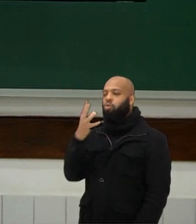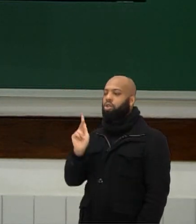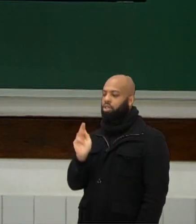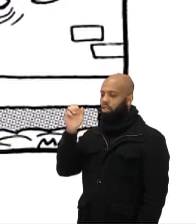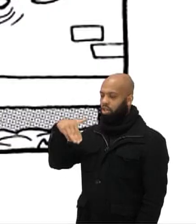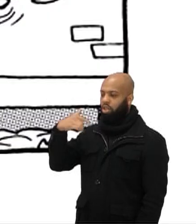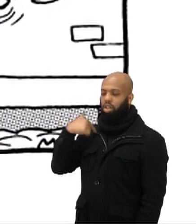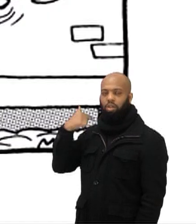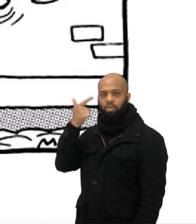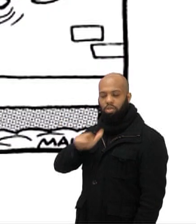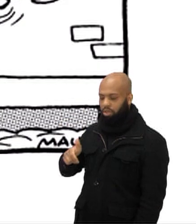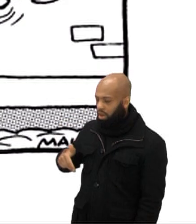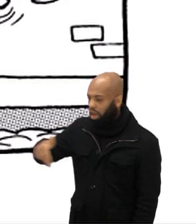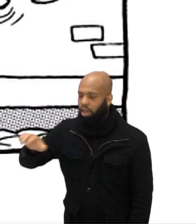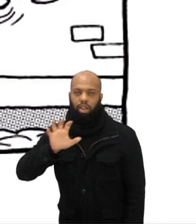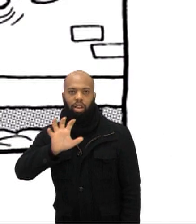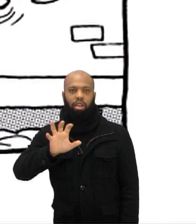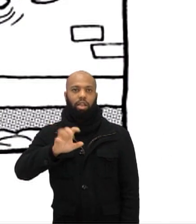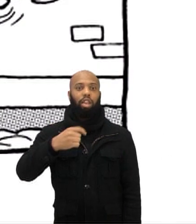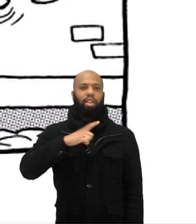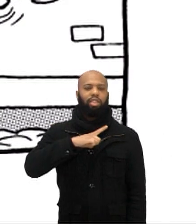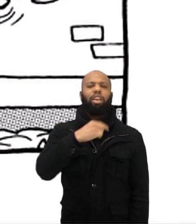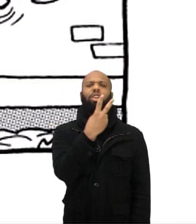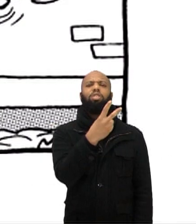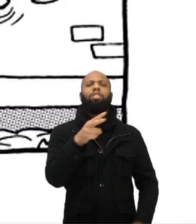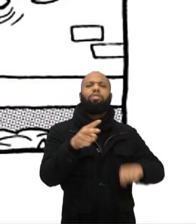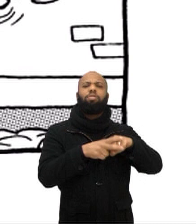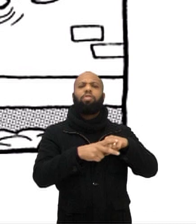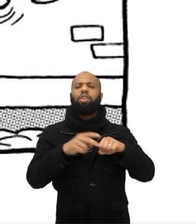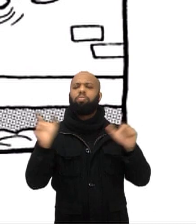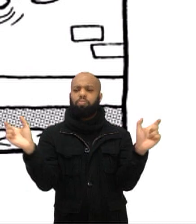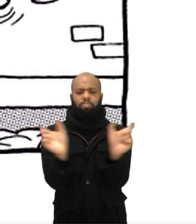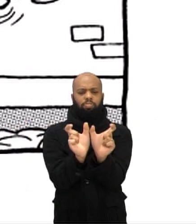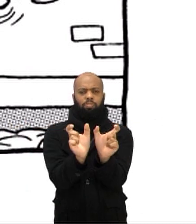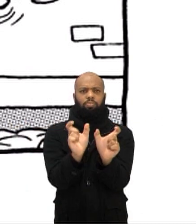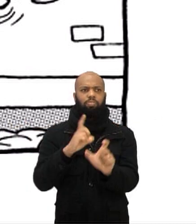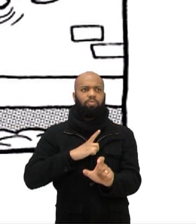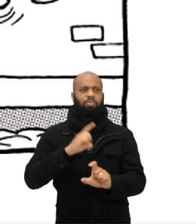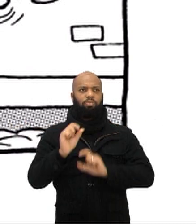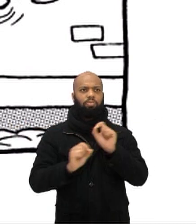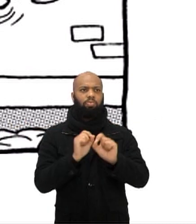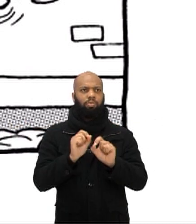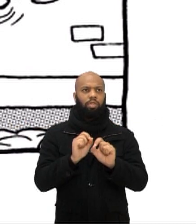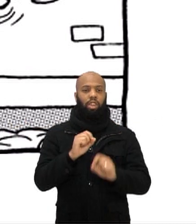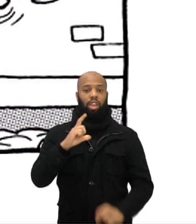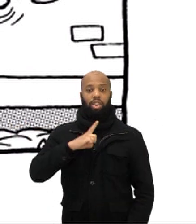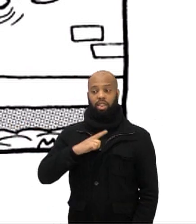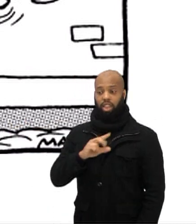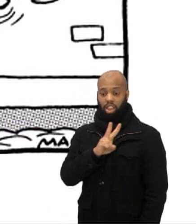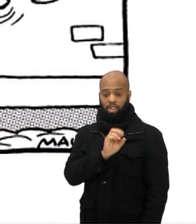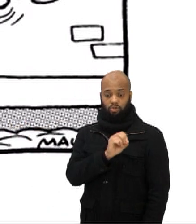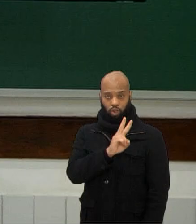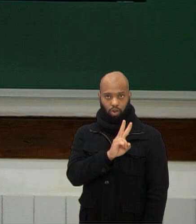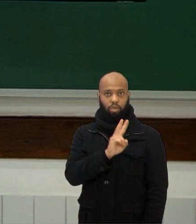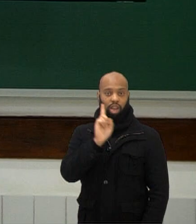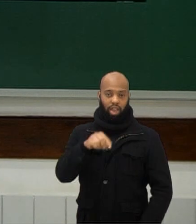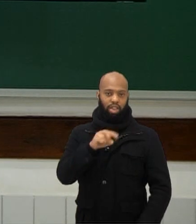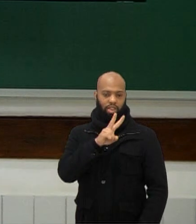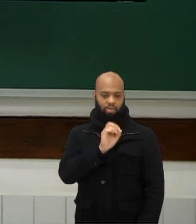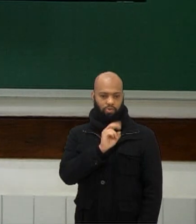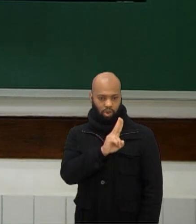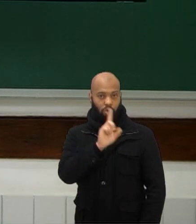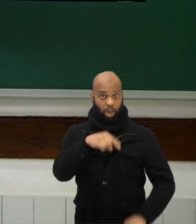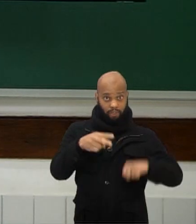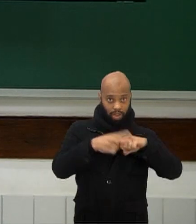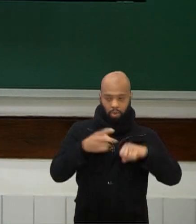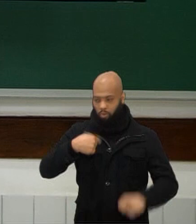quilômetros eu ando assim. Onde eu tenho dois verbos próximos? No vou ver. E para reescrevê-lo, eu tenho